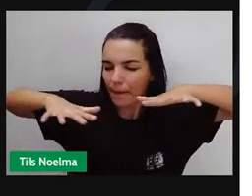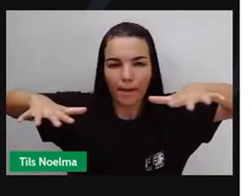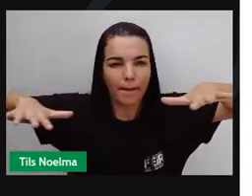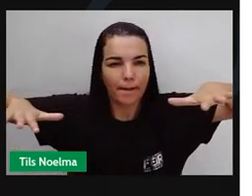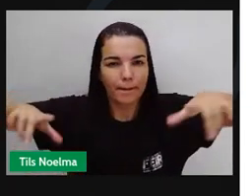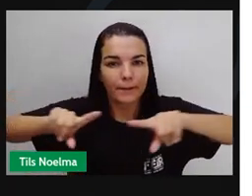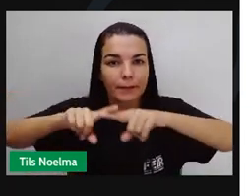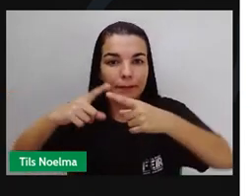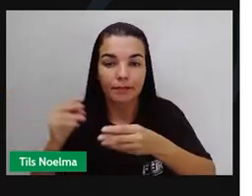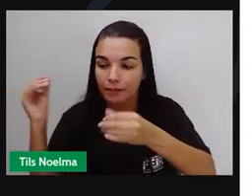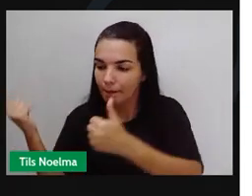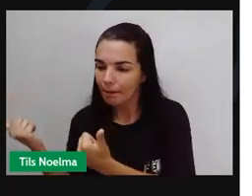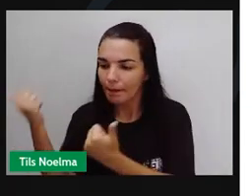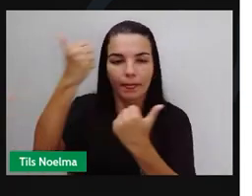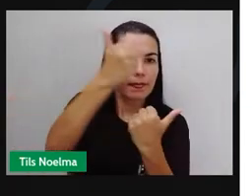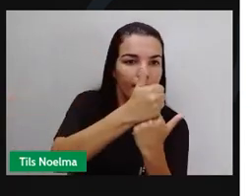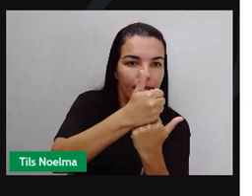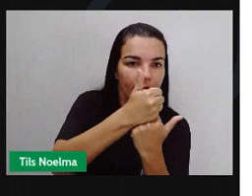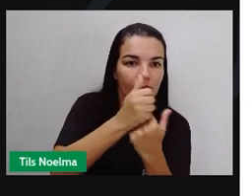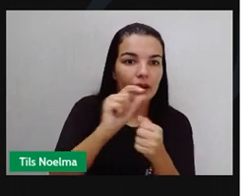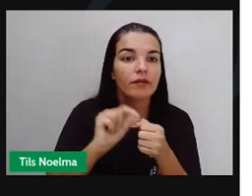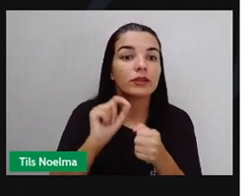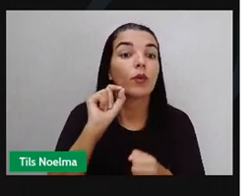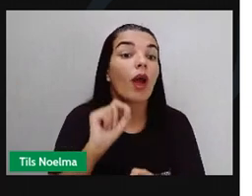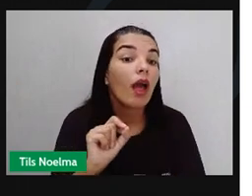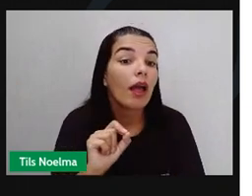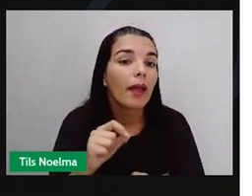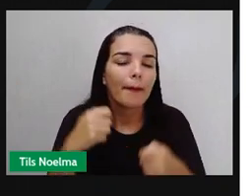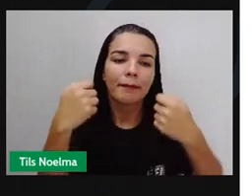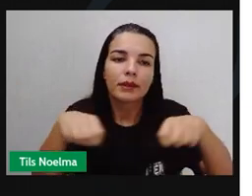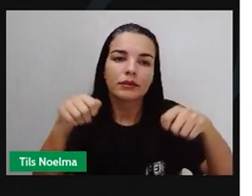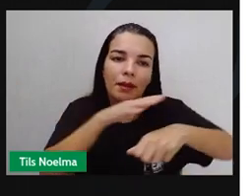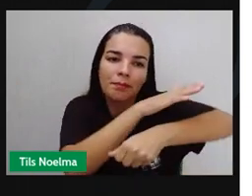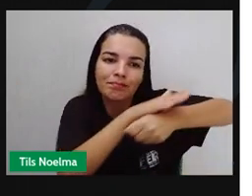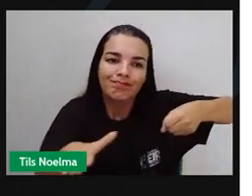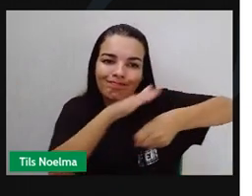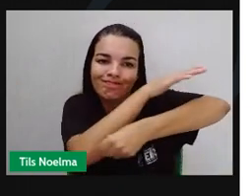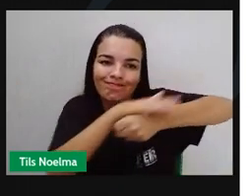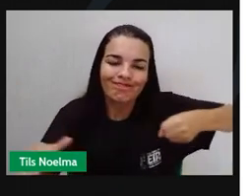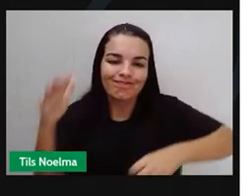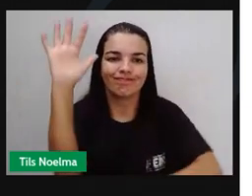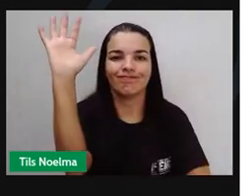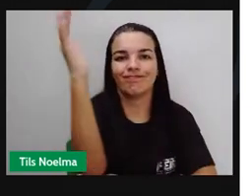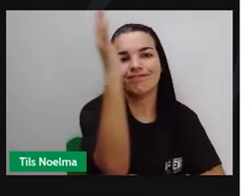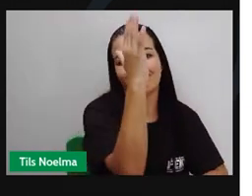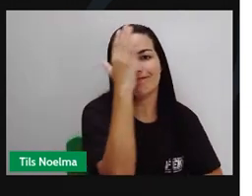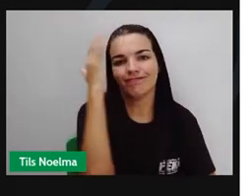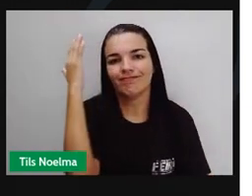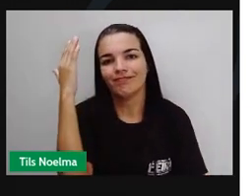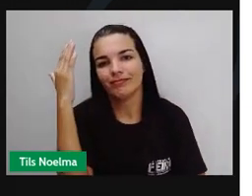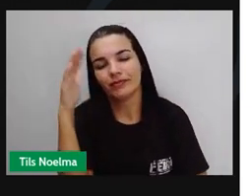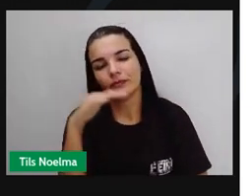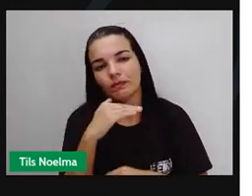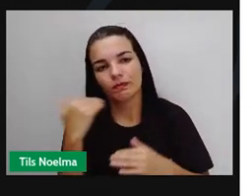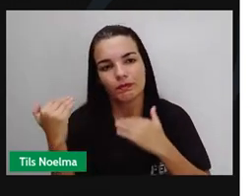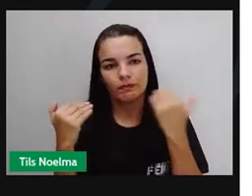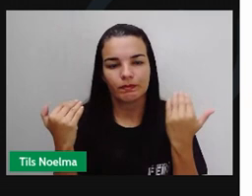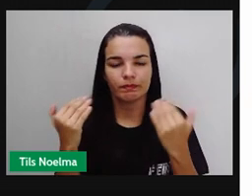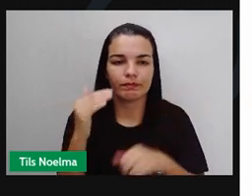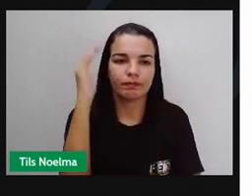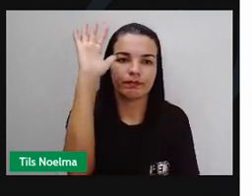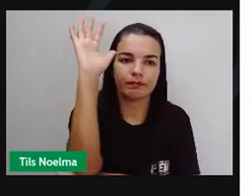agropecuárias, a devastação é inevitável. Muitas vezes, hectares e hectares de mata nativa são